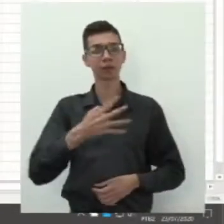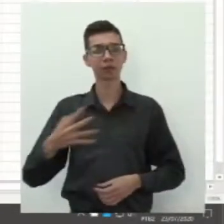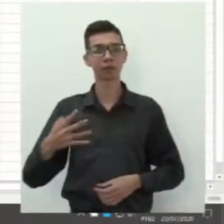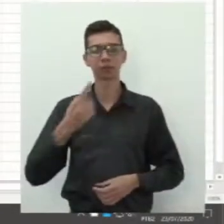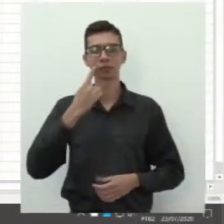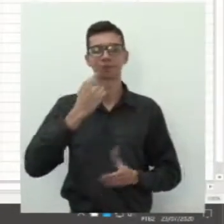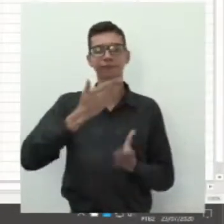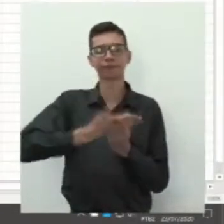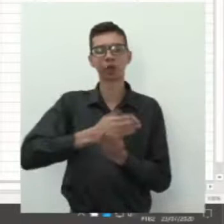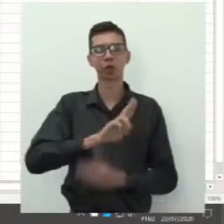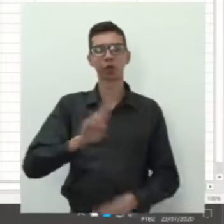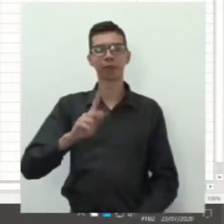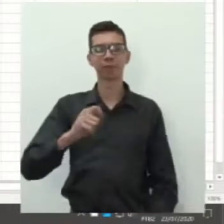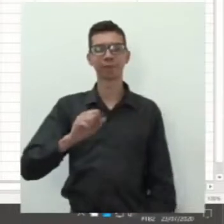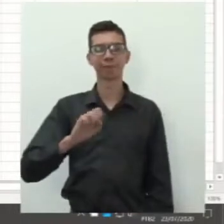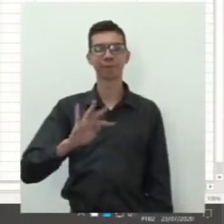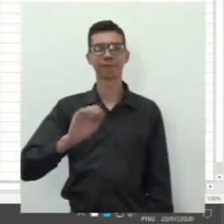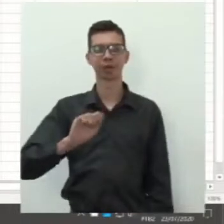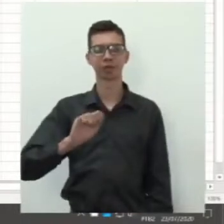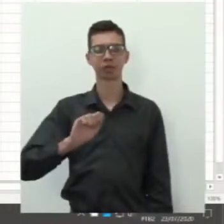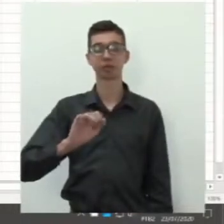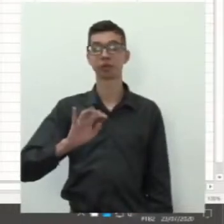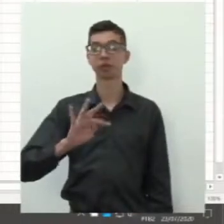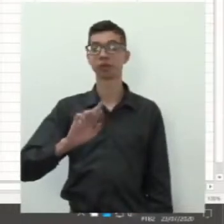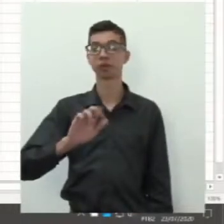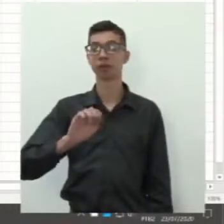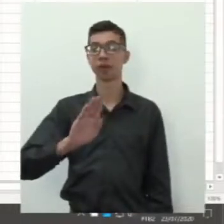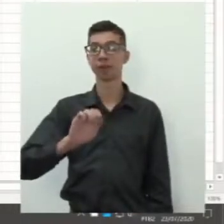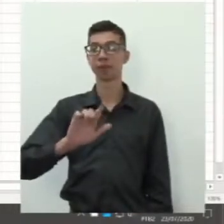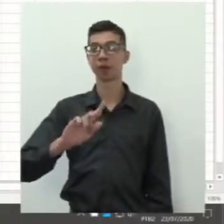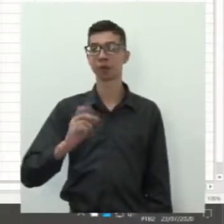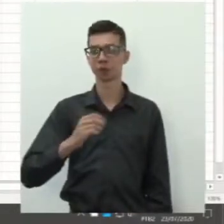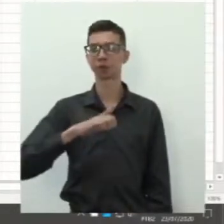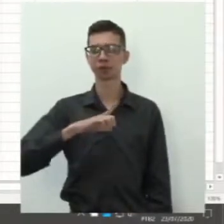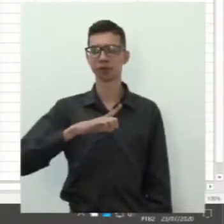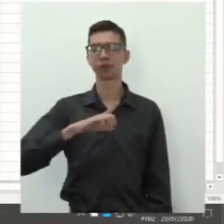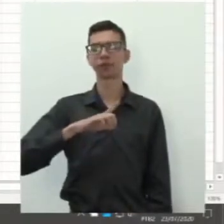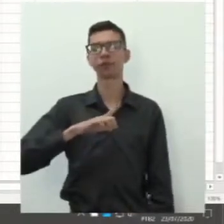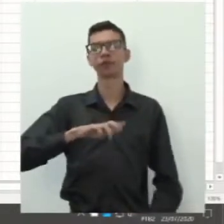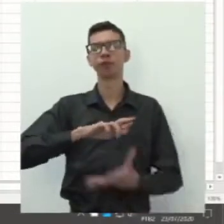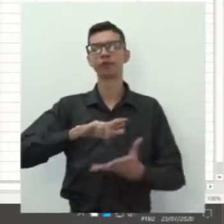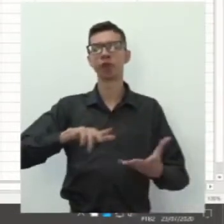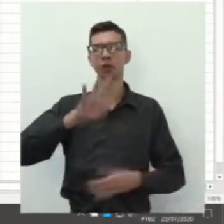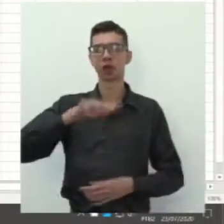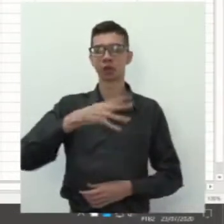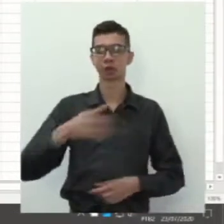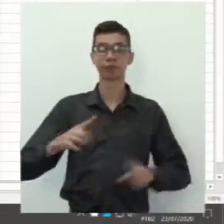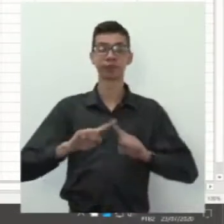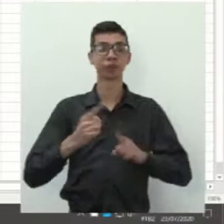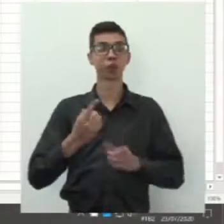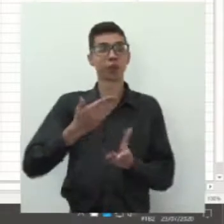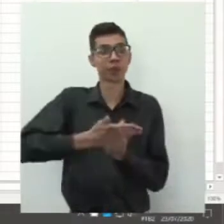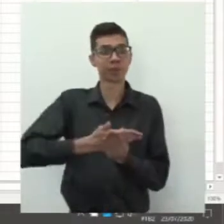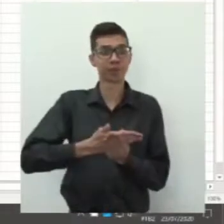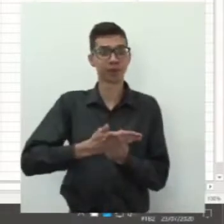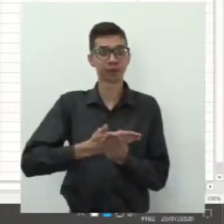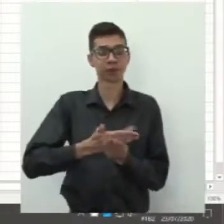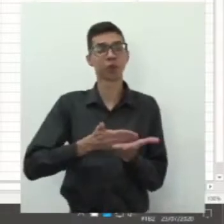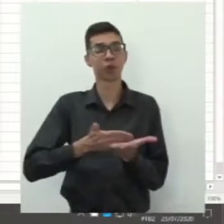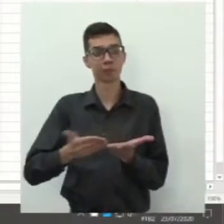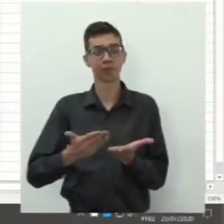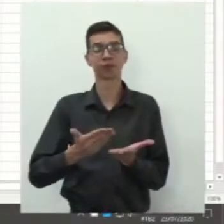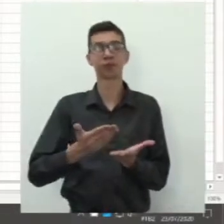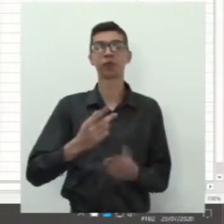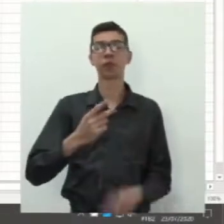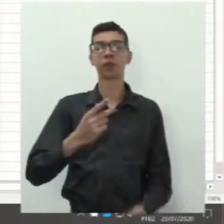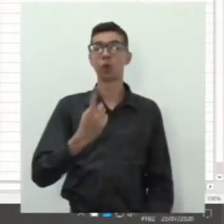a pasta de trabalho é um conjunto de planilhas. Né? Uma pasta de trabalho, ela começa com uma planilha. Né? Então, planilha 1. A